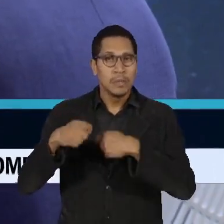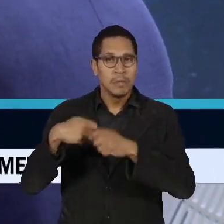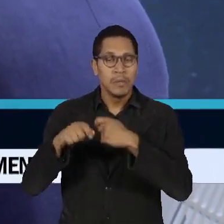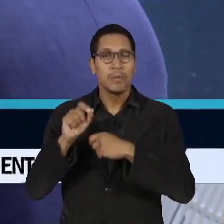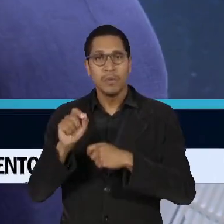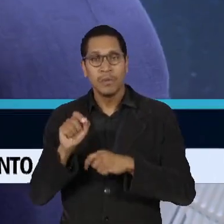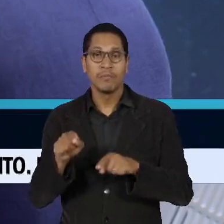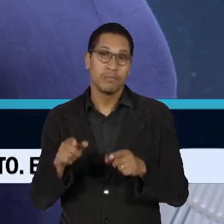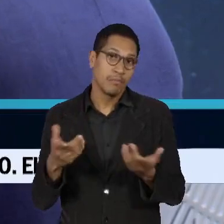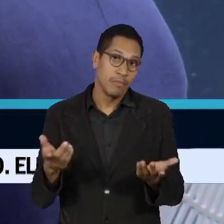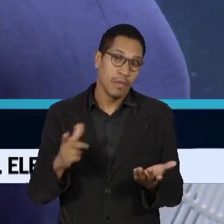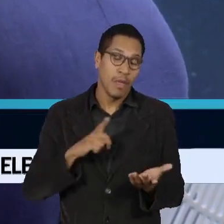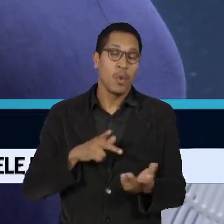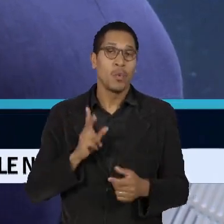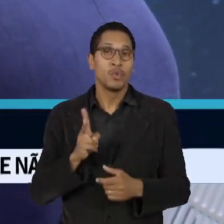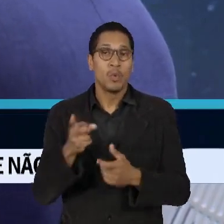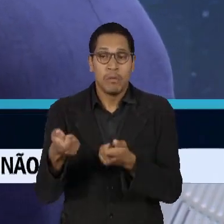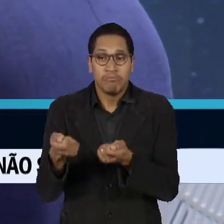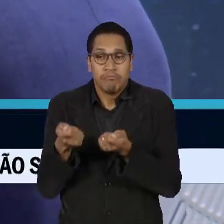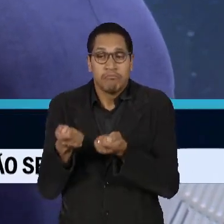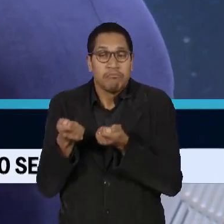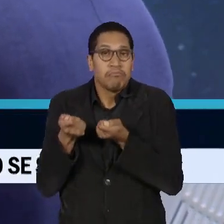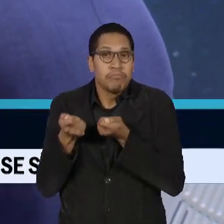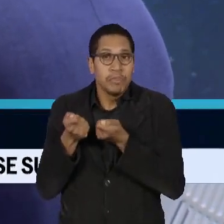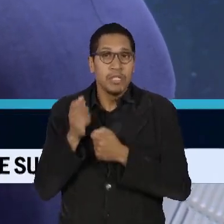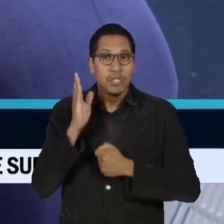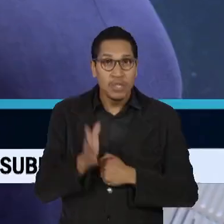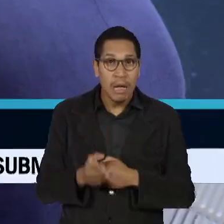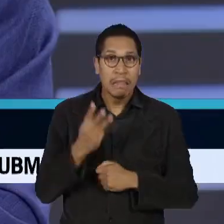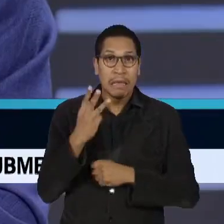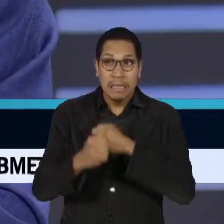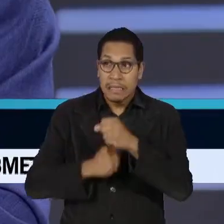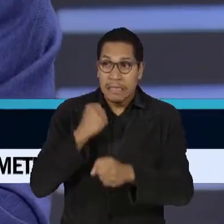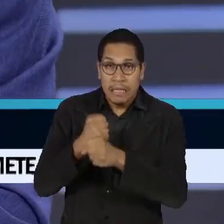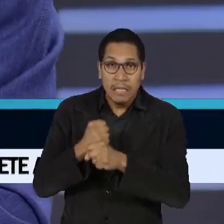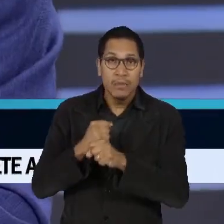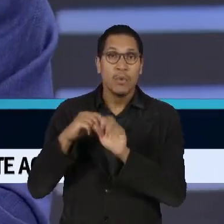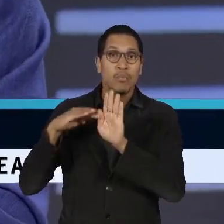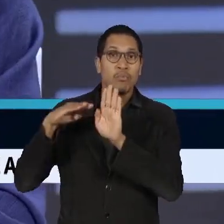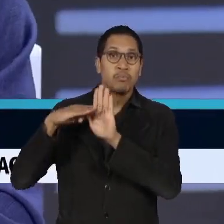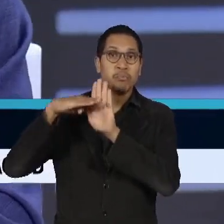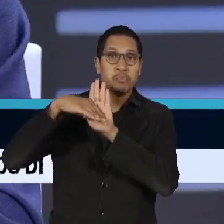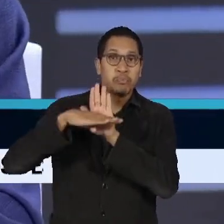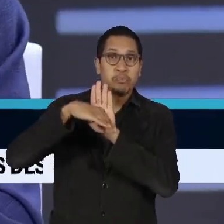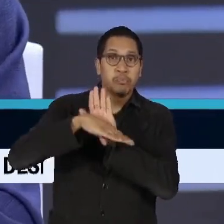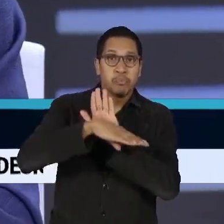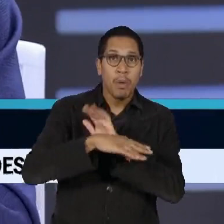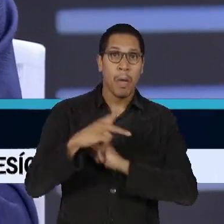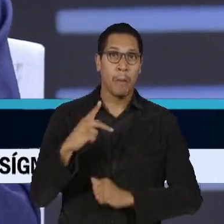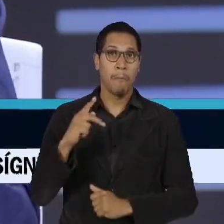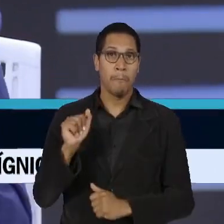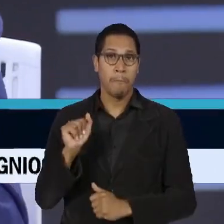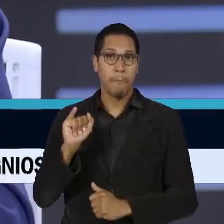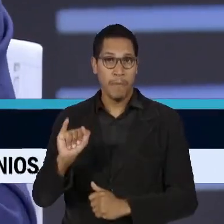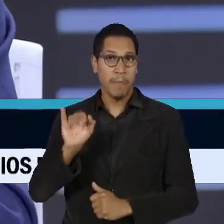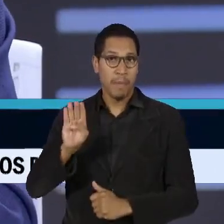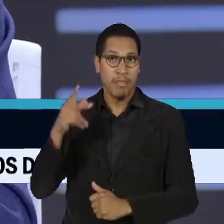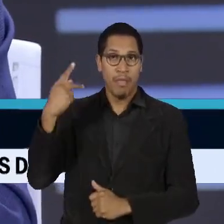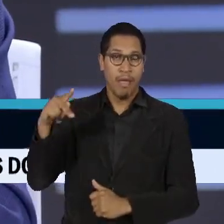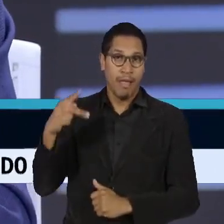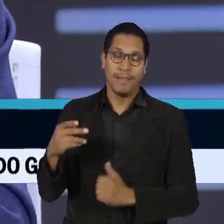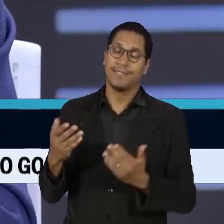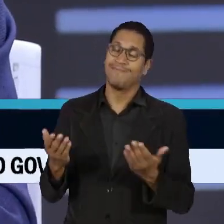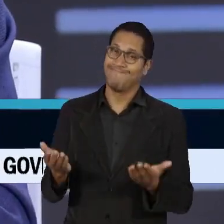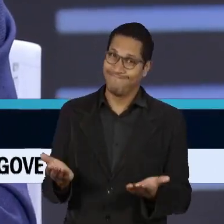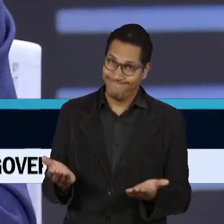continuidade da recessão Ela já tem três anos mosquitos de queda do produto interno bruto é uma guerra